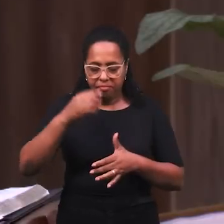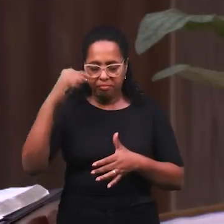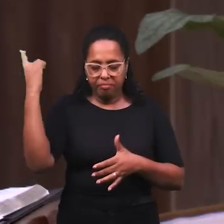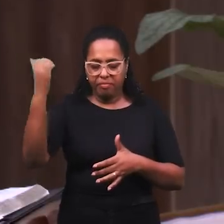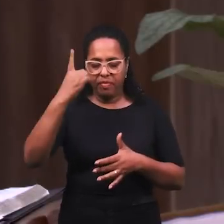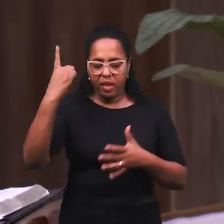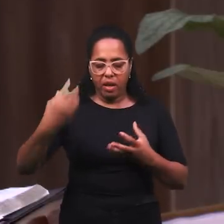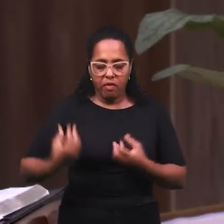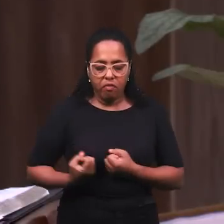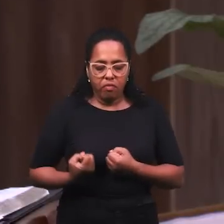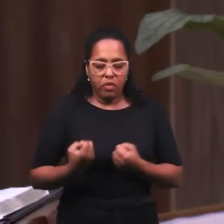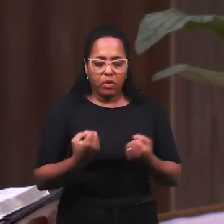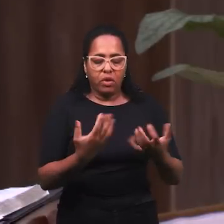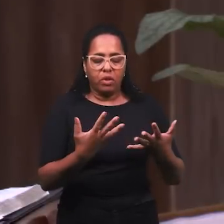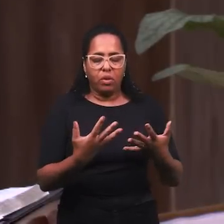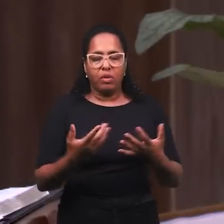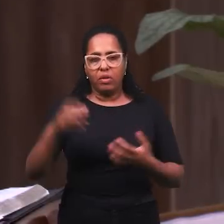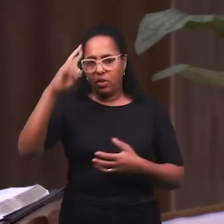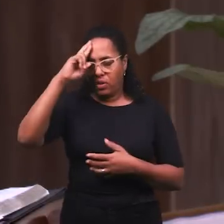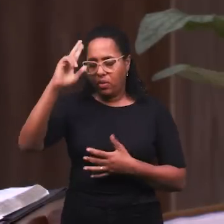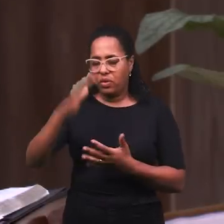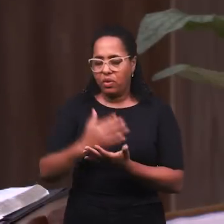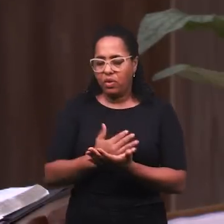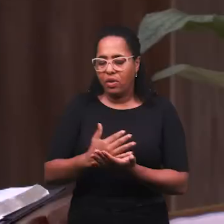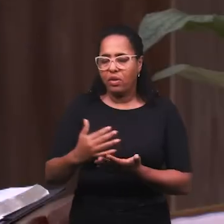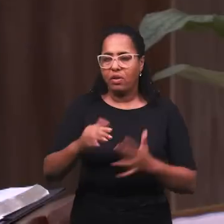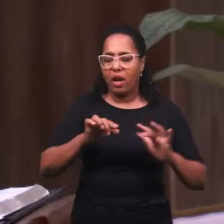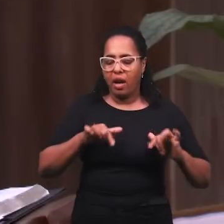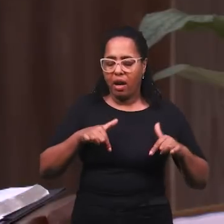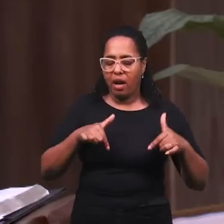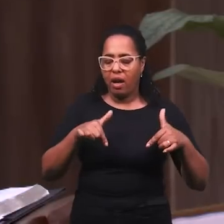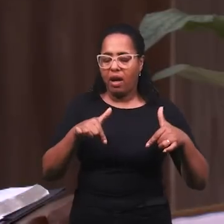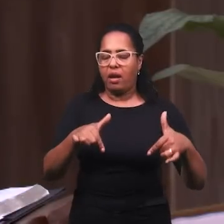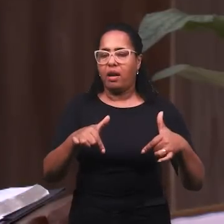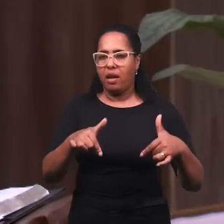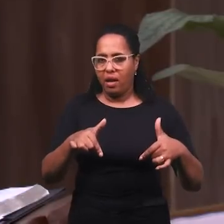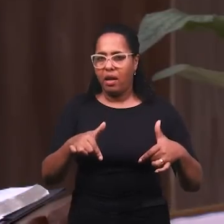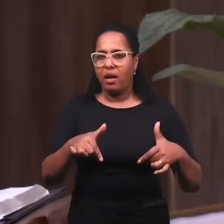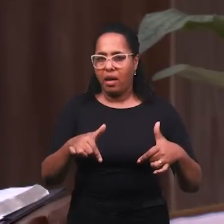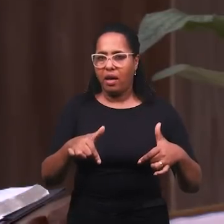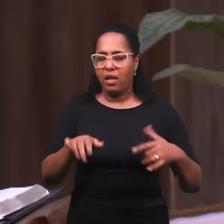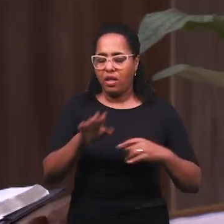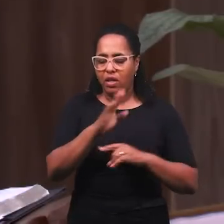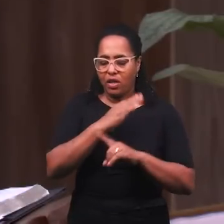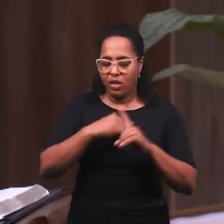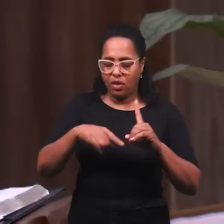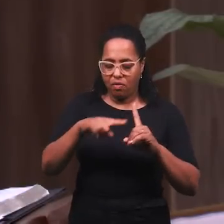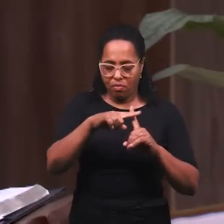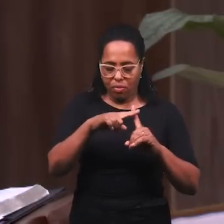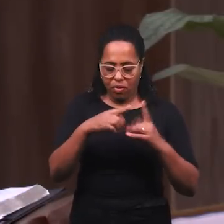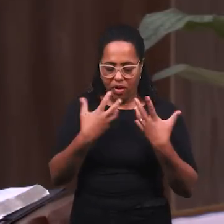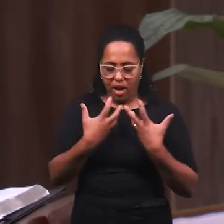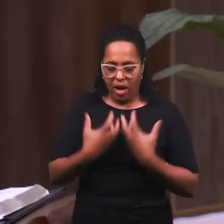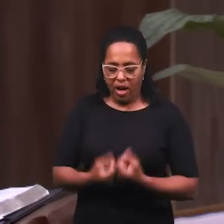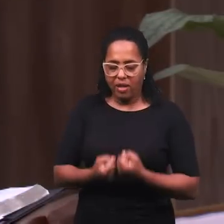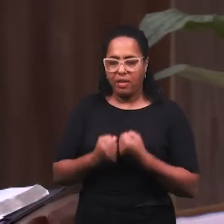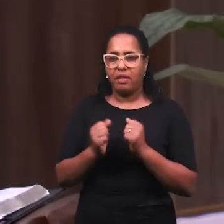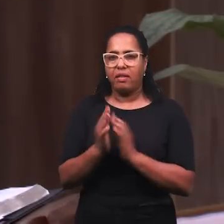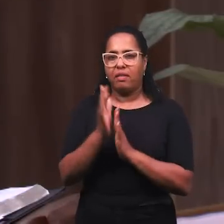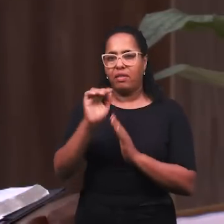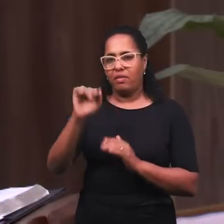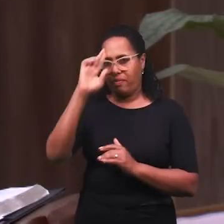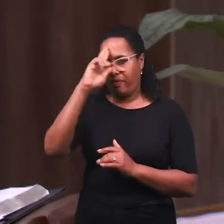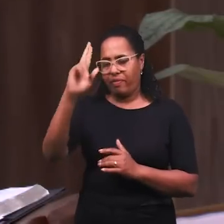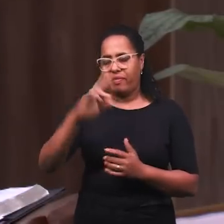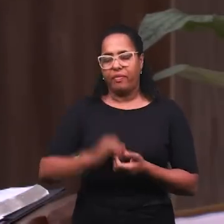se entregou, e o Senhor iniciou ali a realizar aquele sacrifício. Louvado